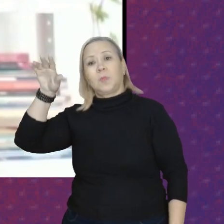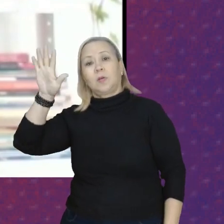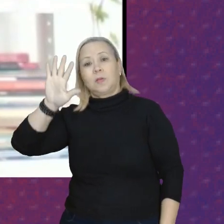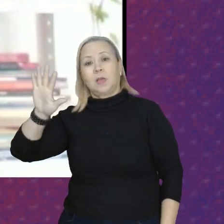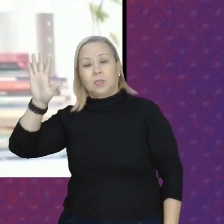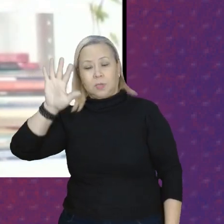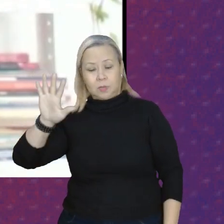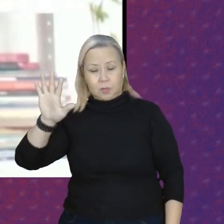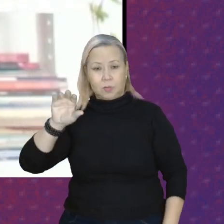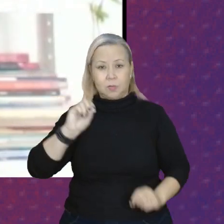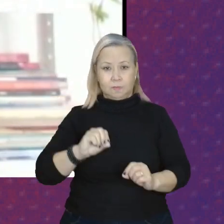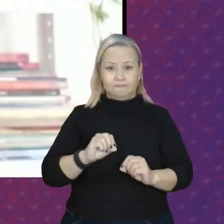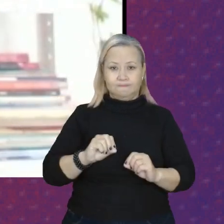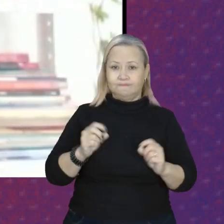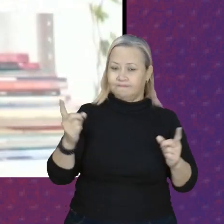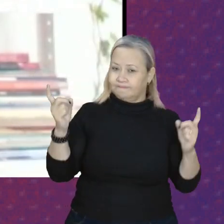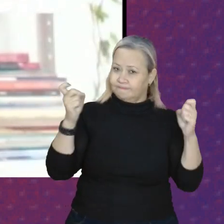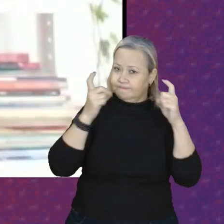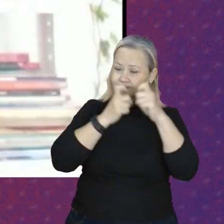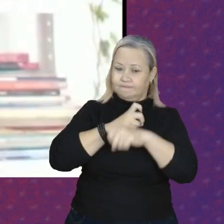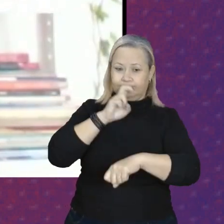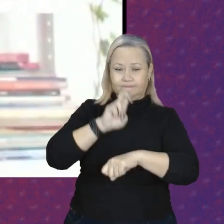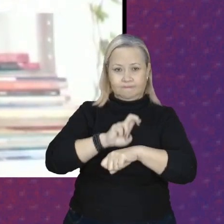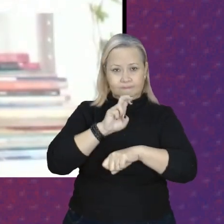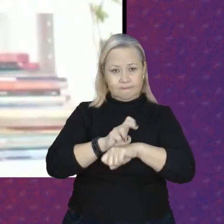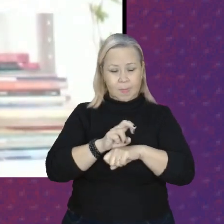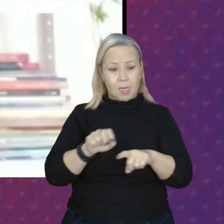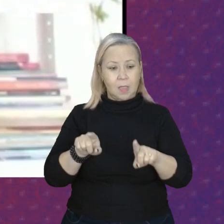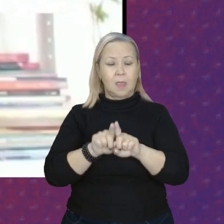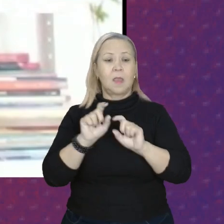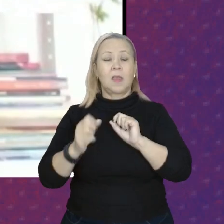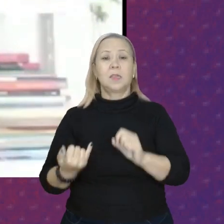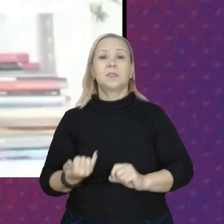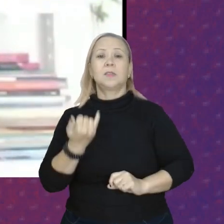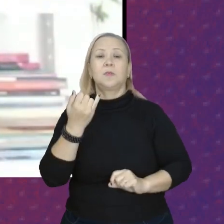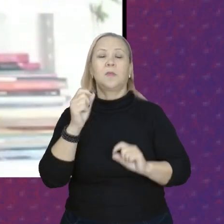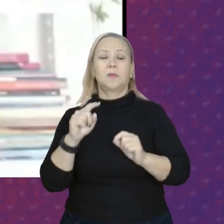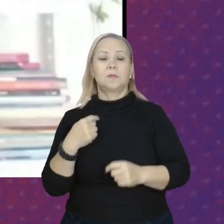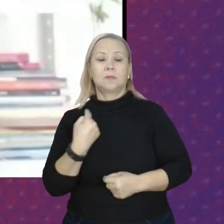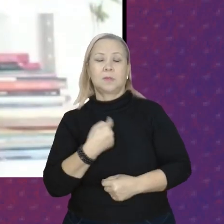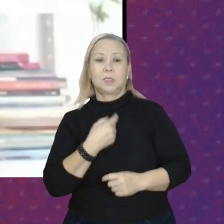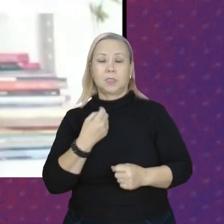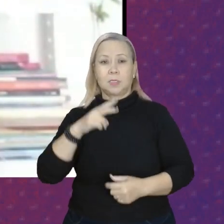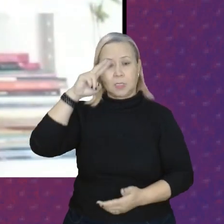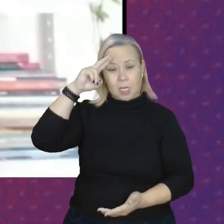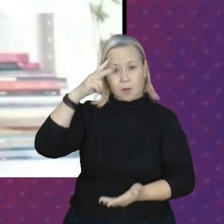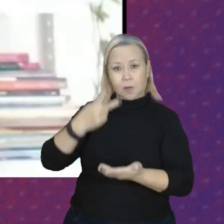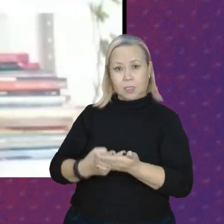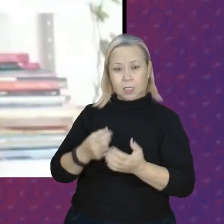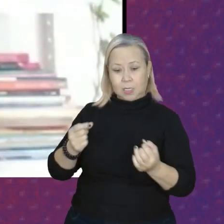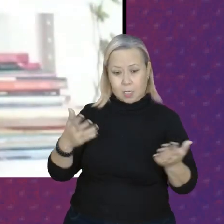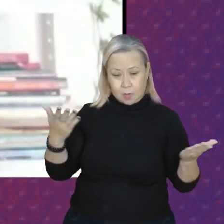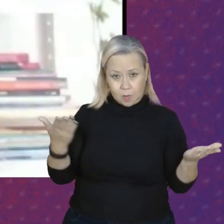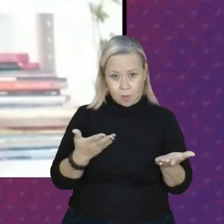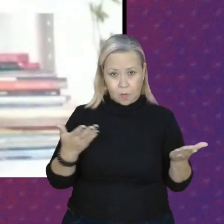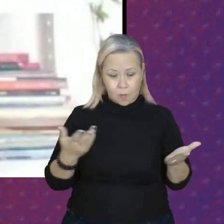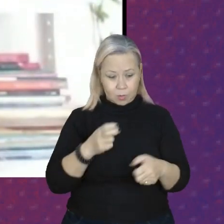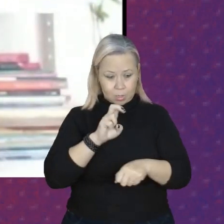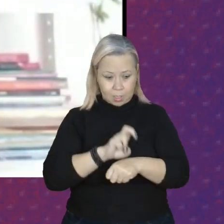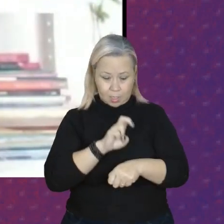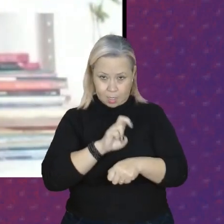servidas em termos de creche. Mesmo assim, é importante a gente reconhecer que hoje a